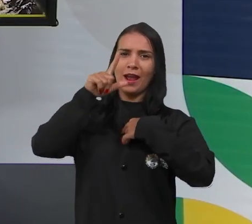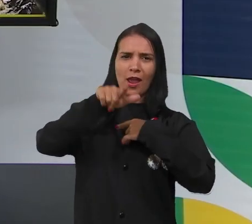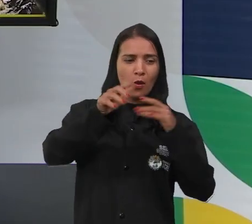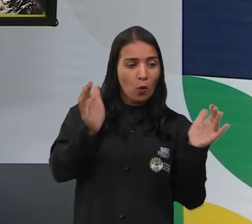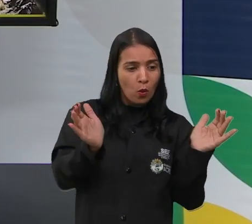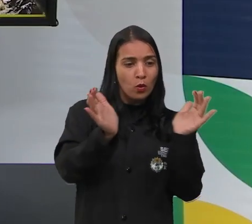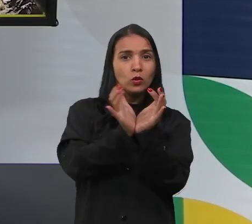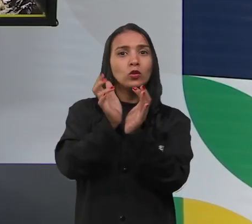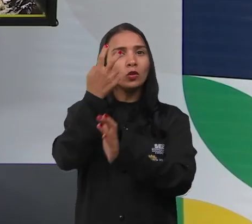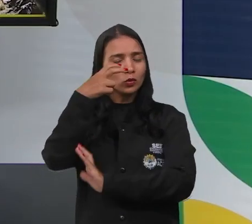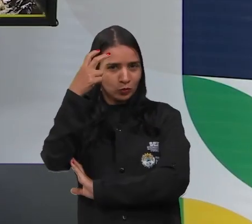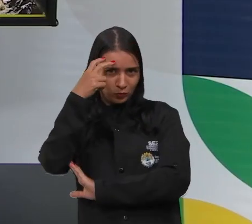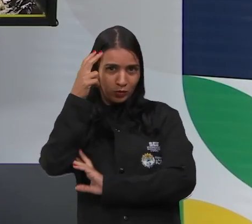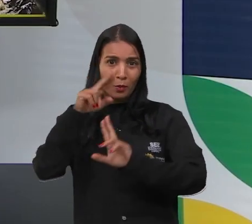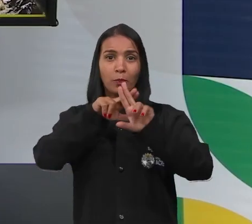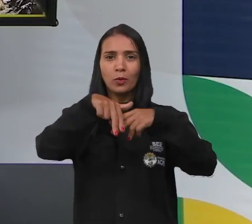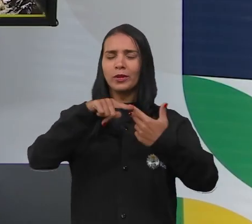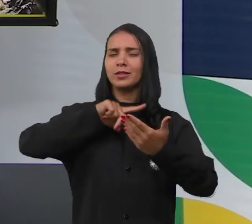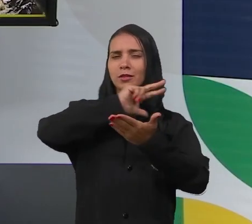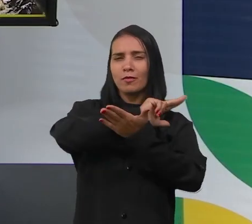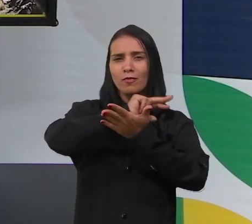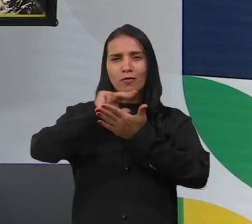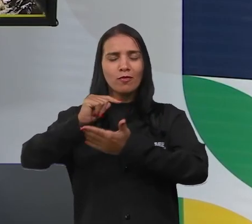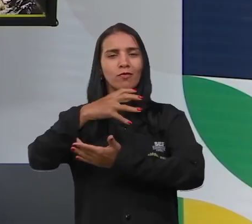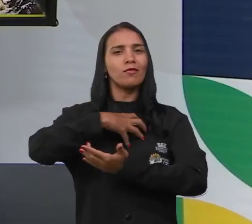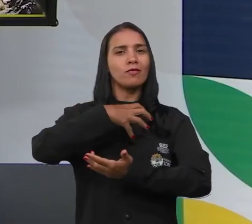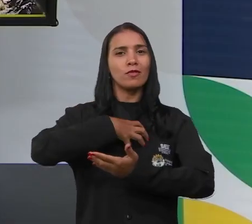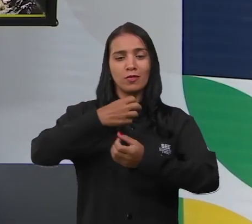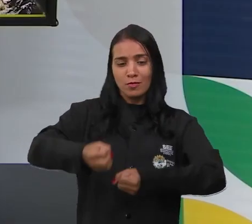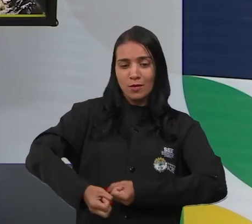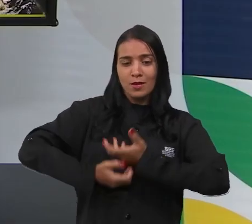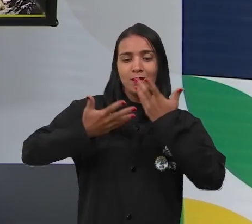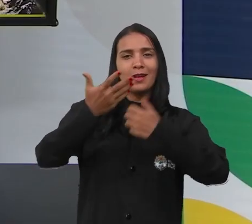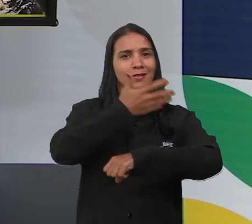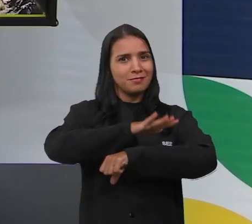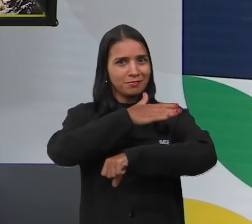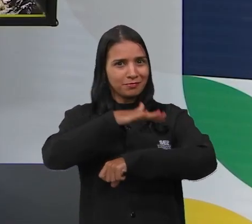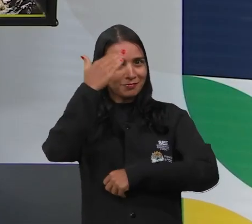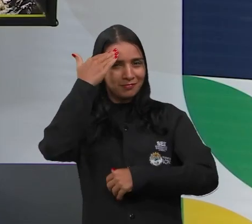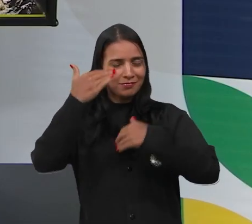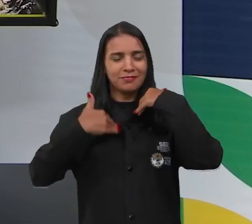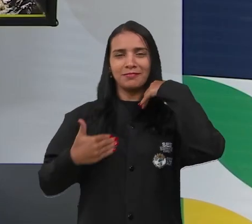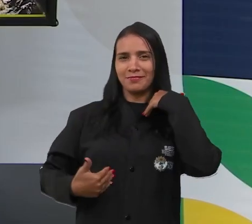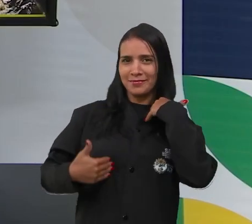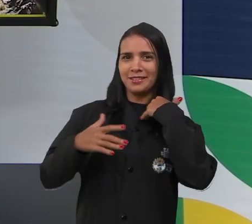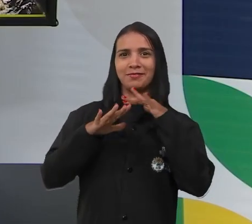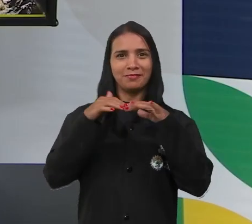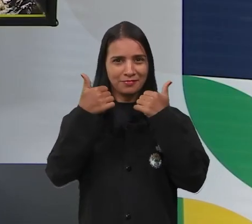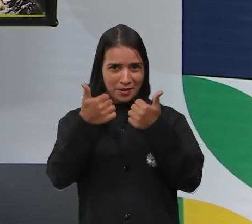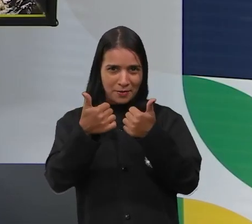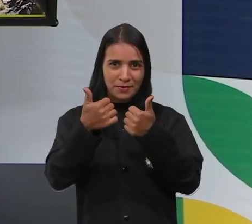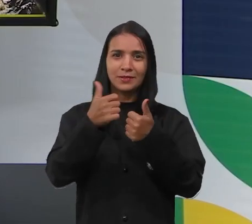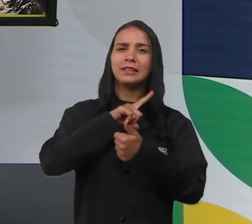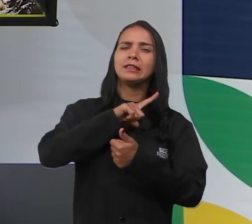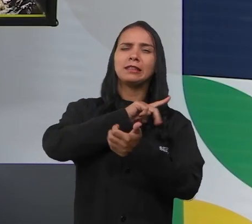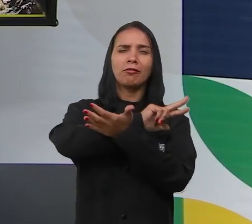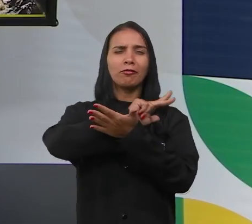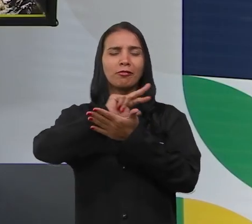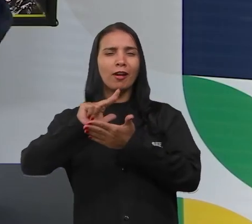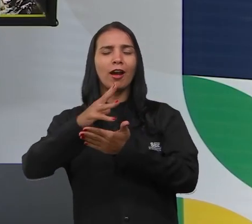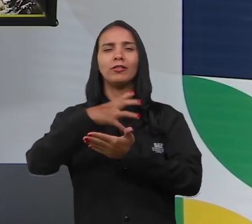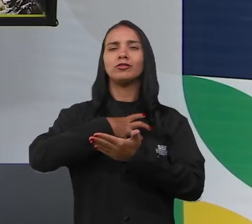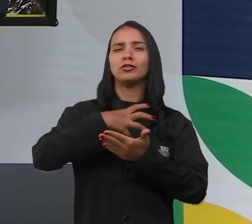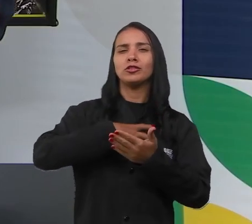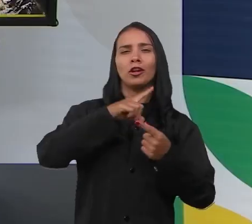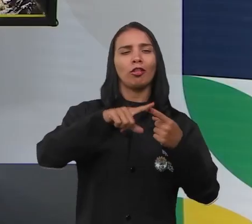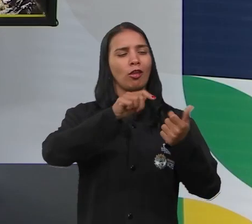então existem diversas manifestações de práticas corporais, tá bom? Diversas manifestações culturais. Aí vem o